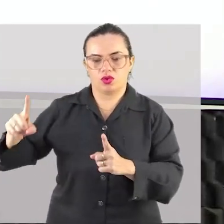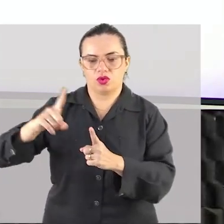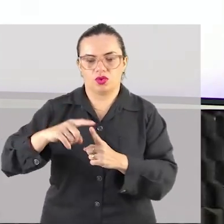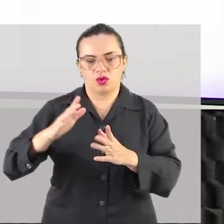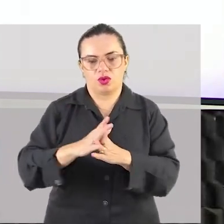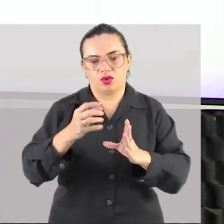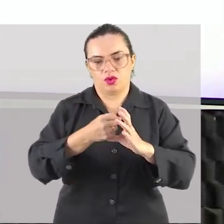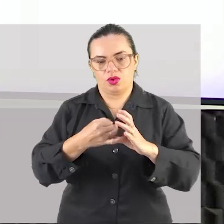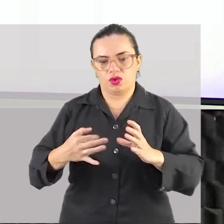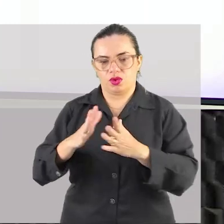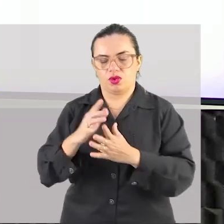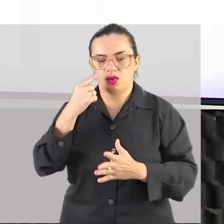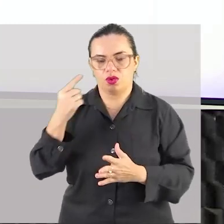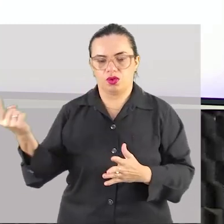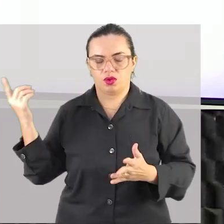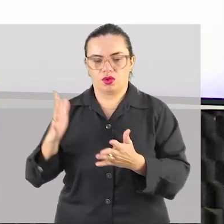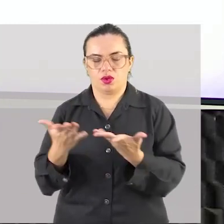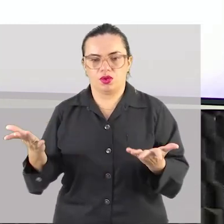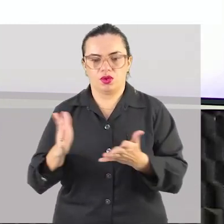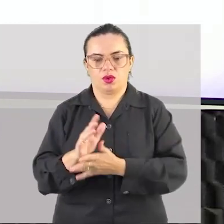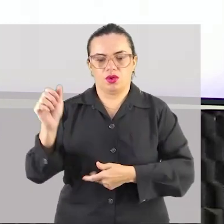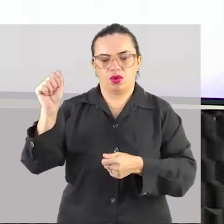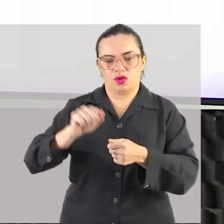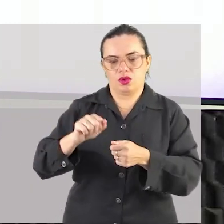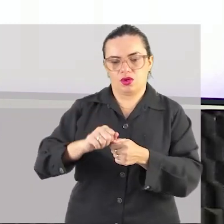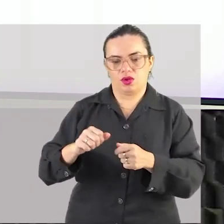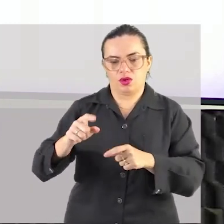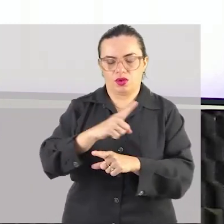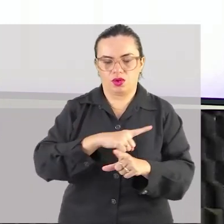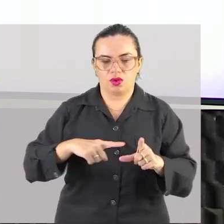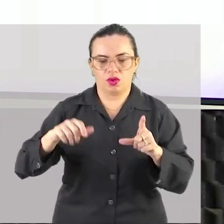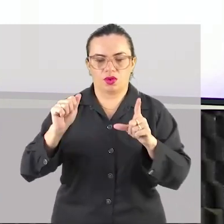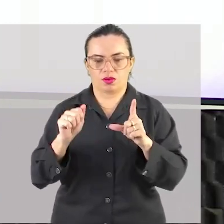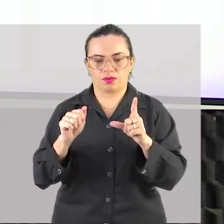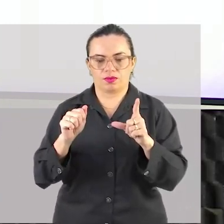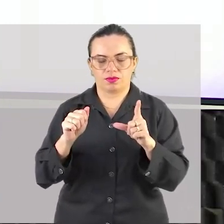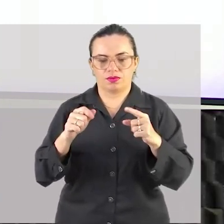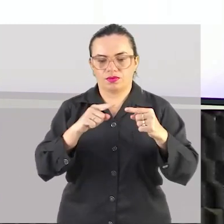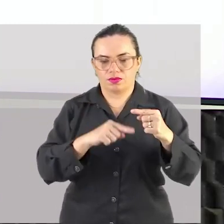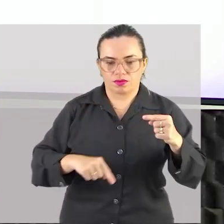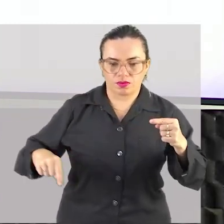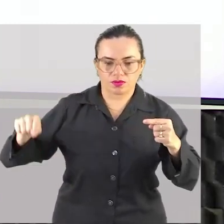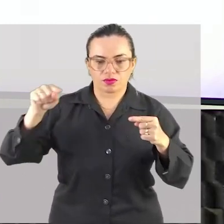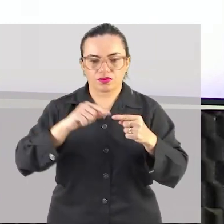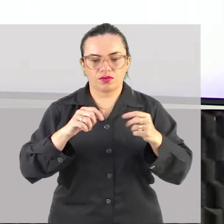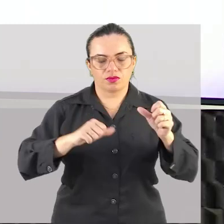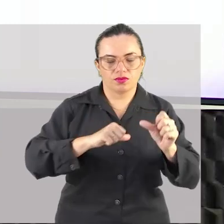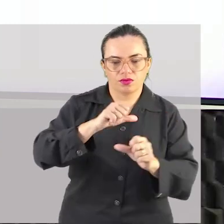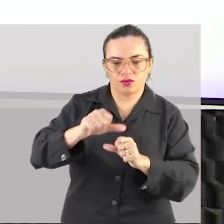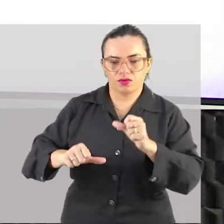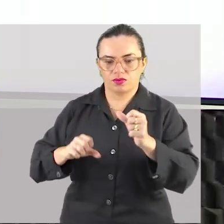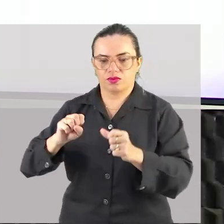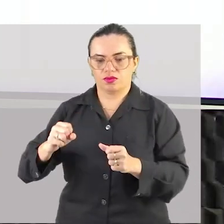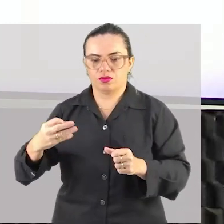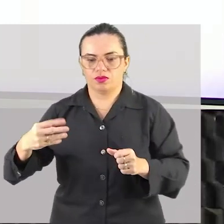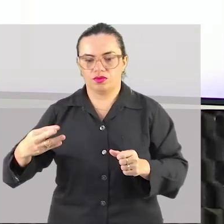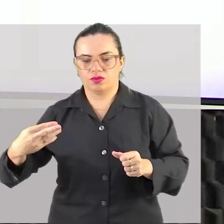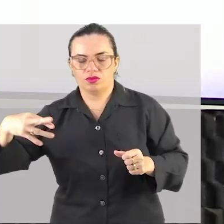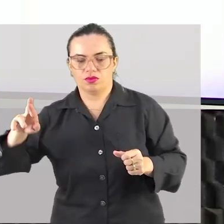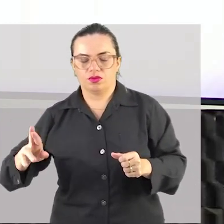modalidades. Então, no final das contas, o que a gente está fazendo aqui, ó, é mostrando o ciclo sedimentar. Ou seja, mostrando